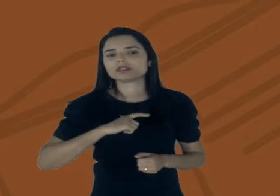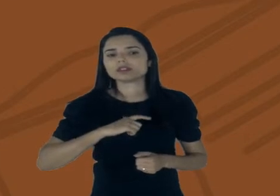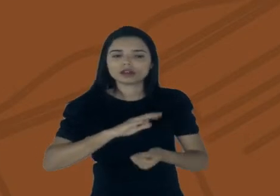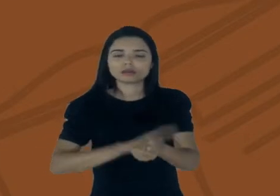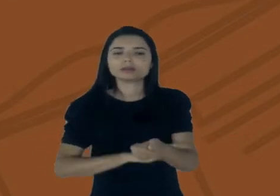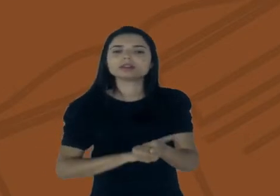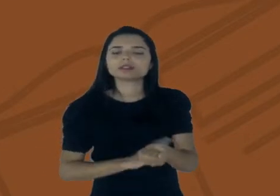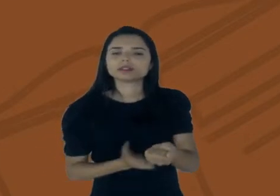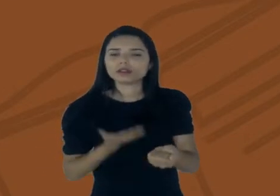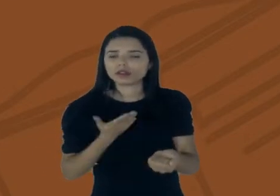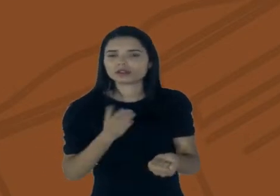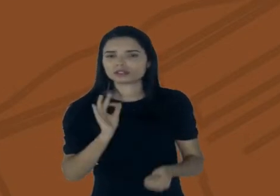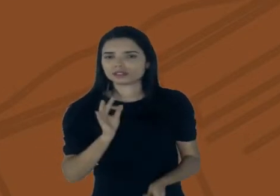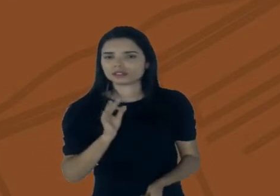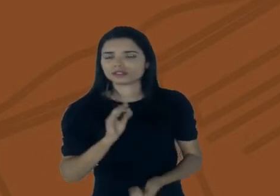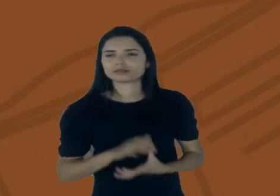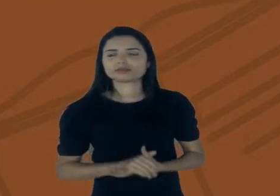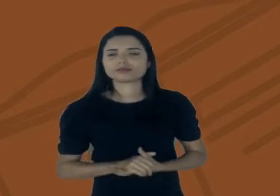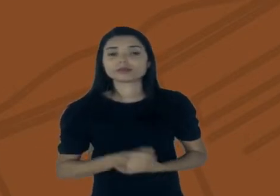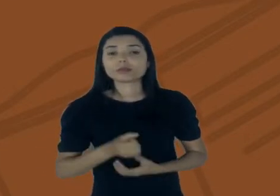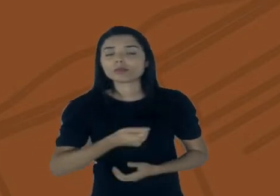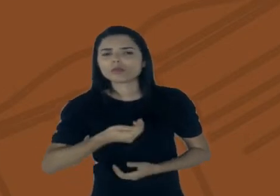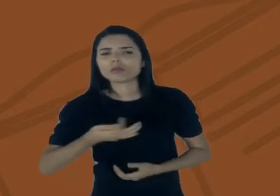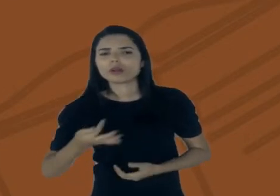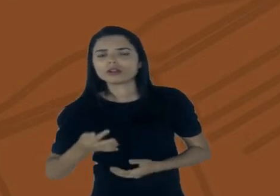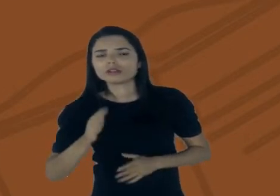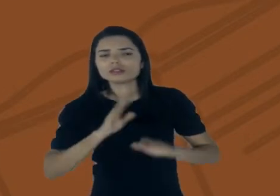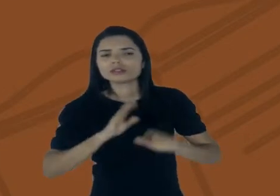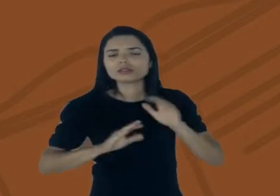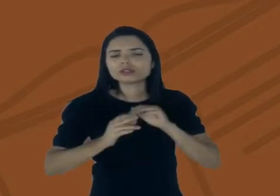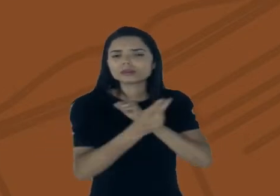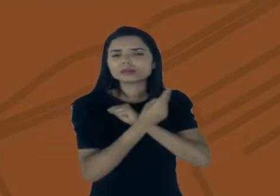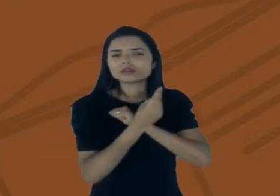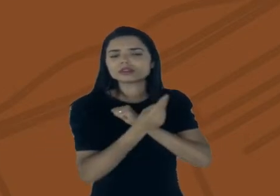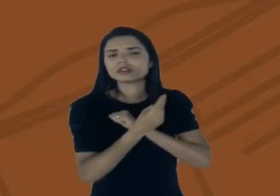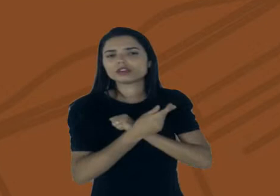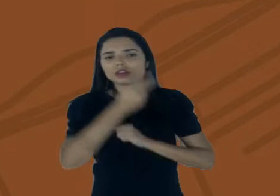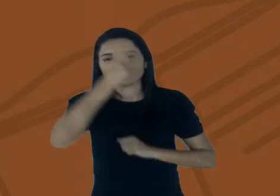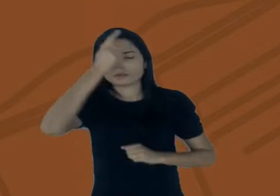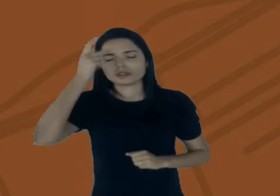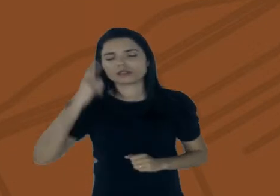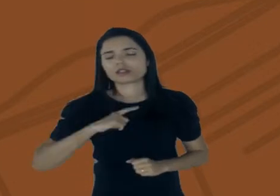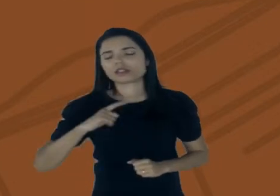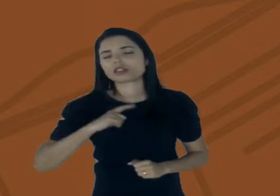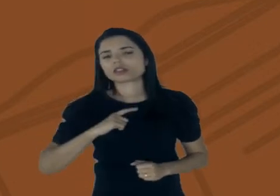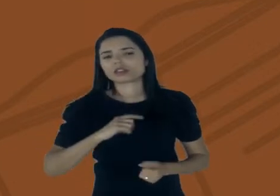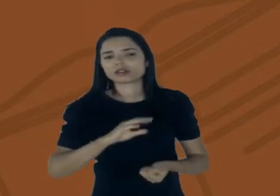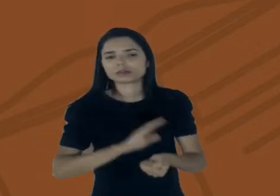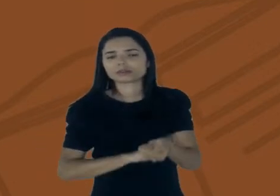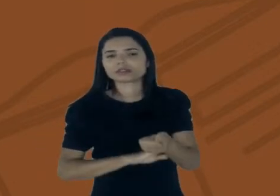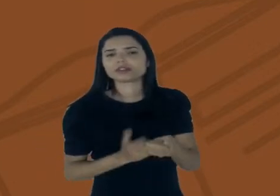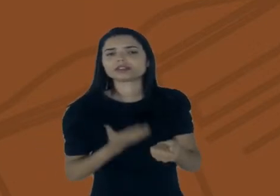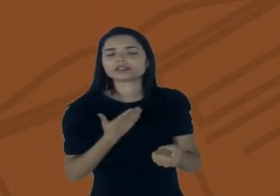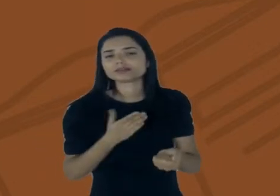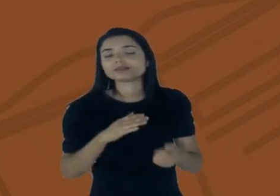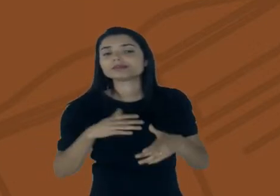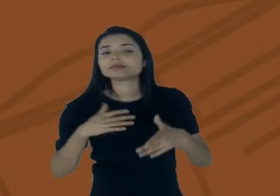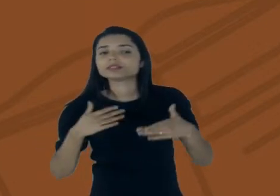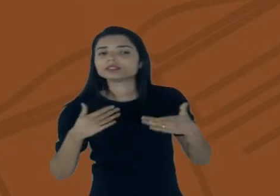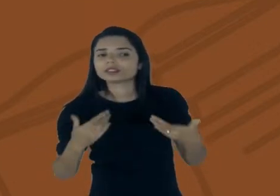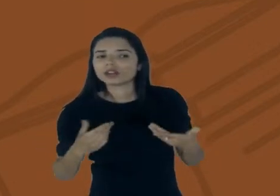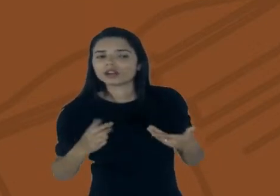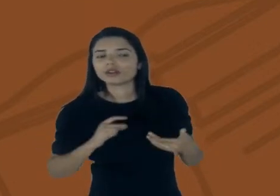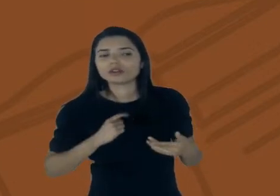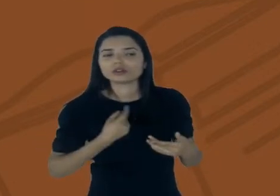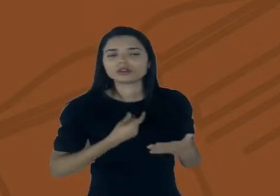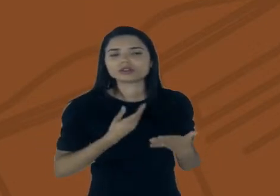Quais são os cuidados para as pessoas com hipertensão? Vamos lá, a gente veio falando o que era